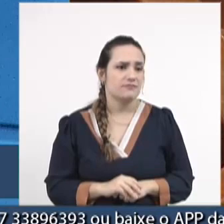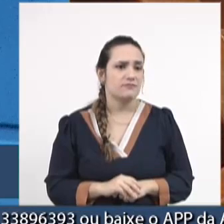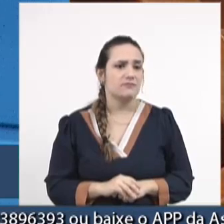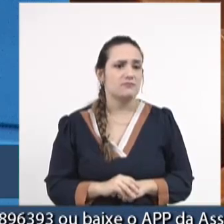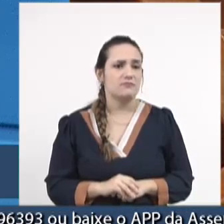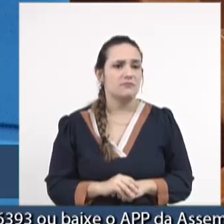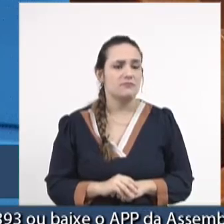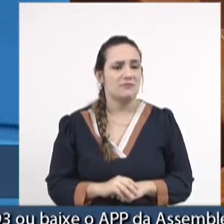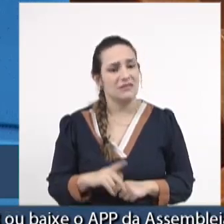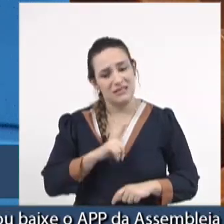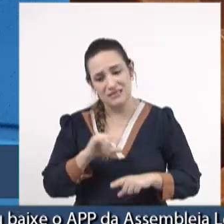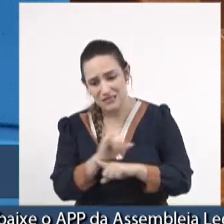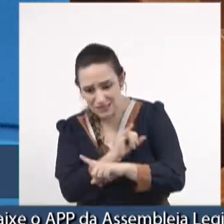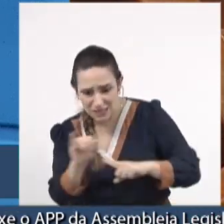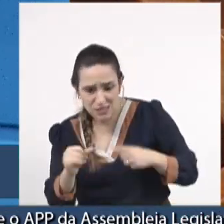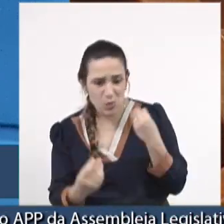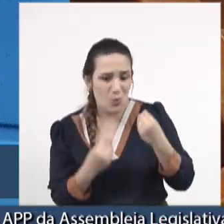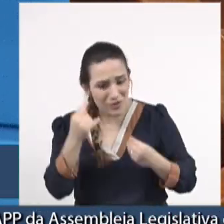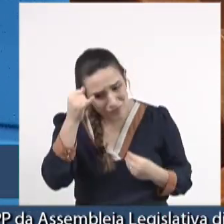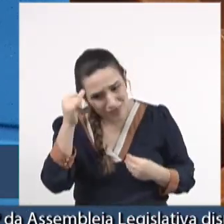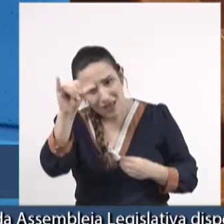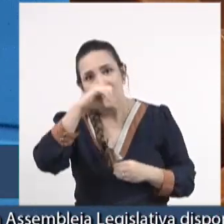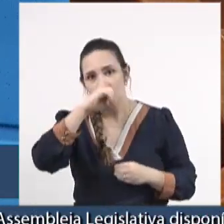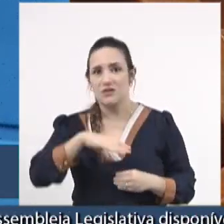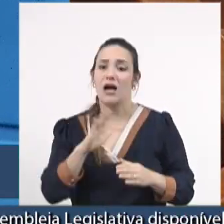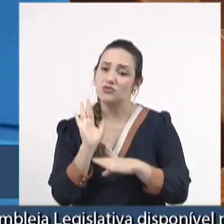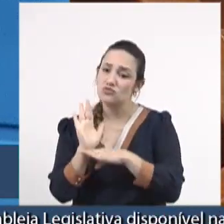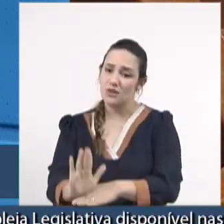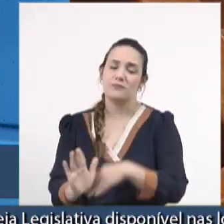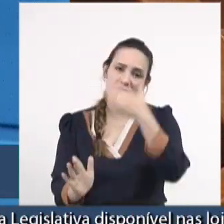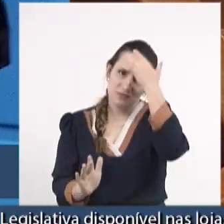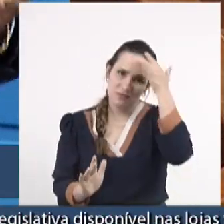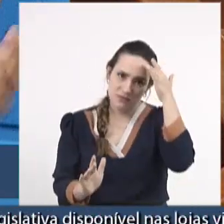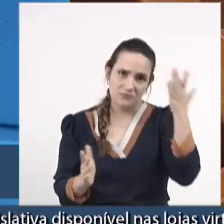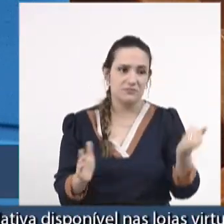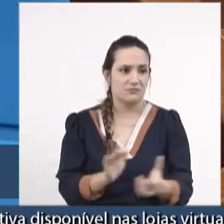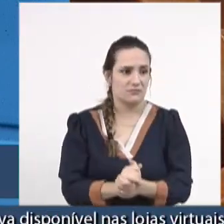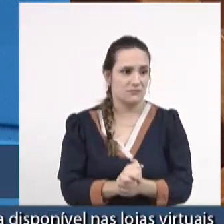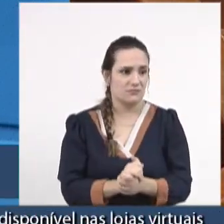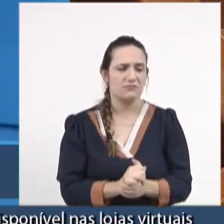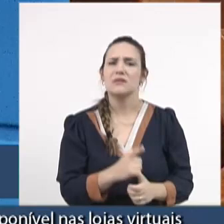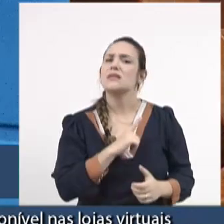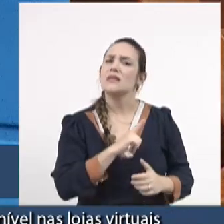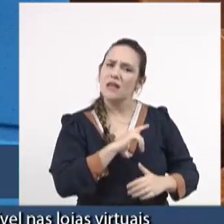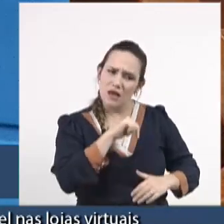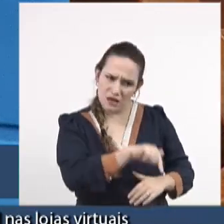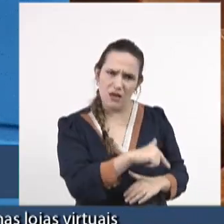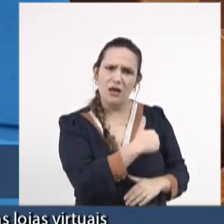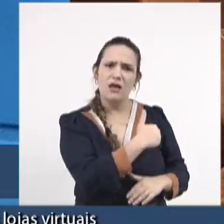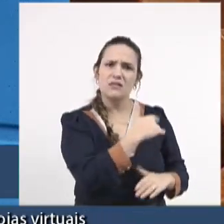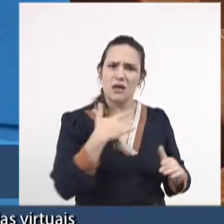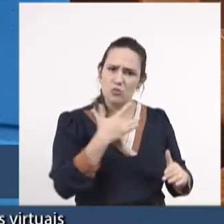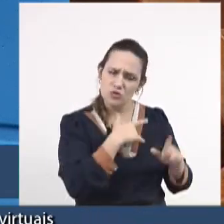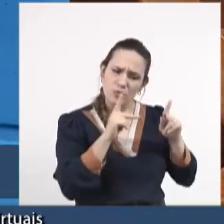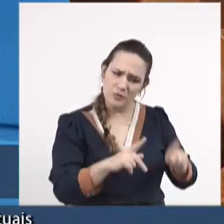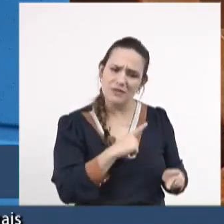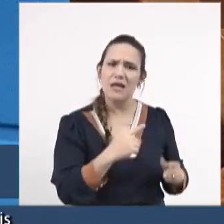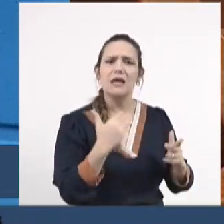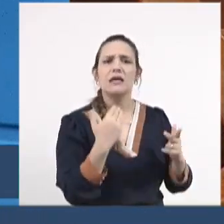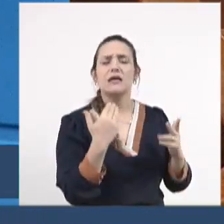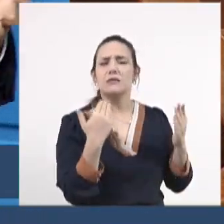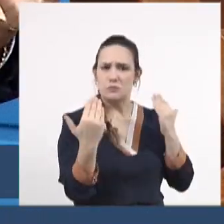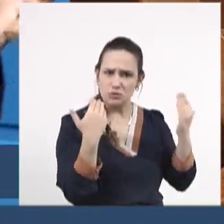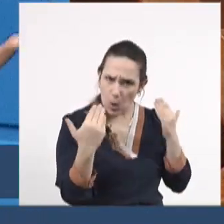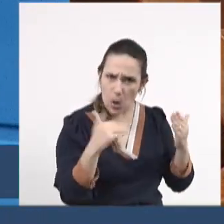e fazer métodos contundentes, né, ajudar essas pessoas. E nós temos aí na rede pública psicólogos, nós temos assistentes sociais, nós temos